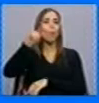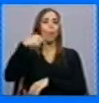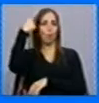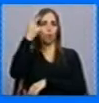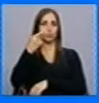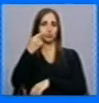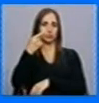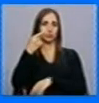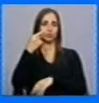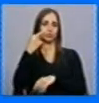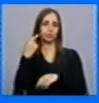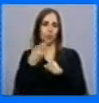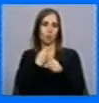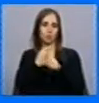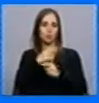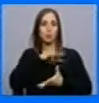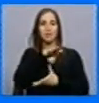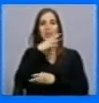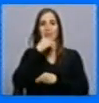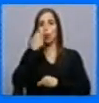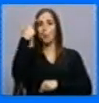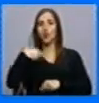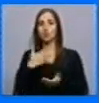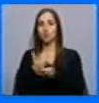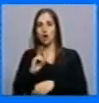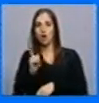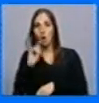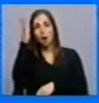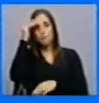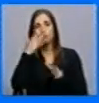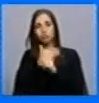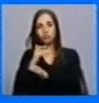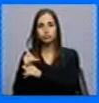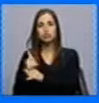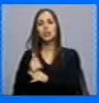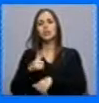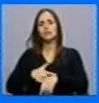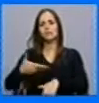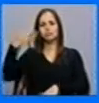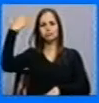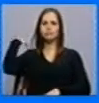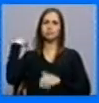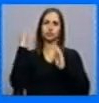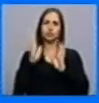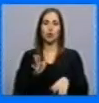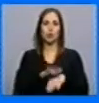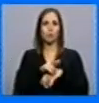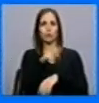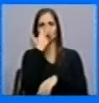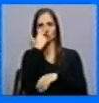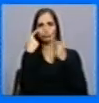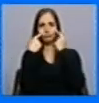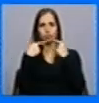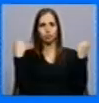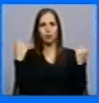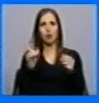do planeta Terra, que não apenas seres humanos, é algo que já vem de algum tempo e, portanto, não deixa de ser curioso nós mostrarmos esta